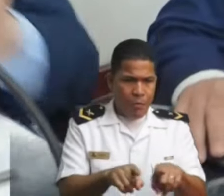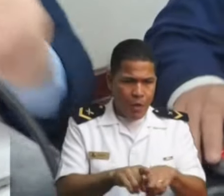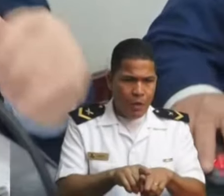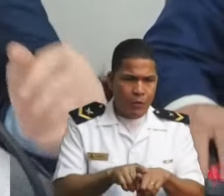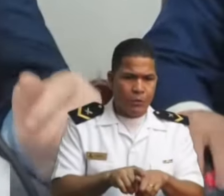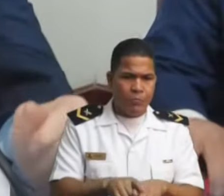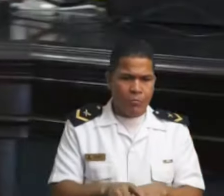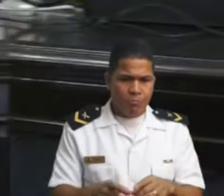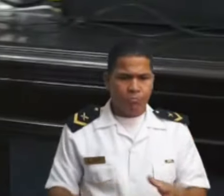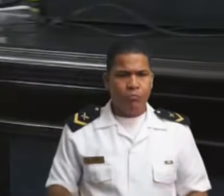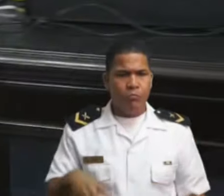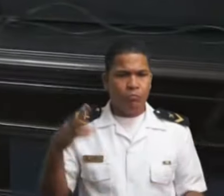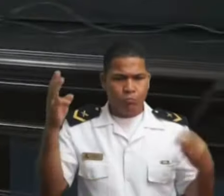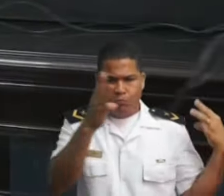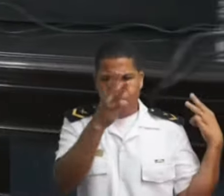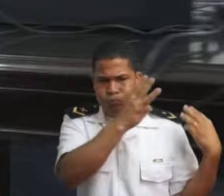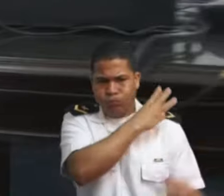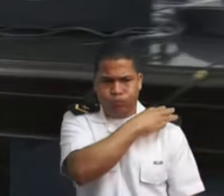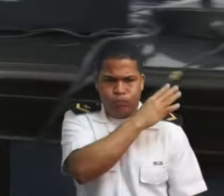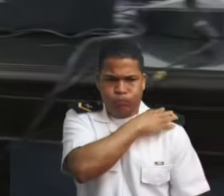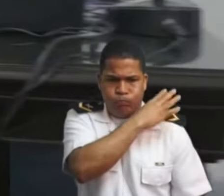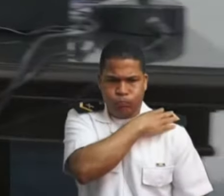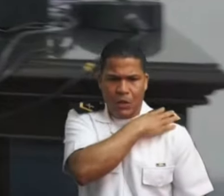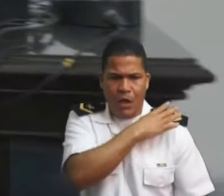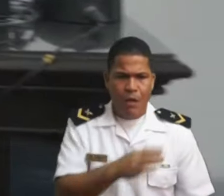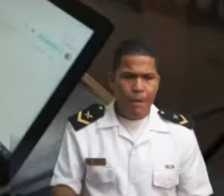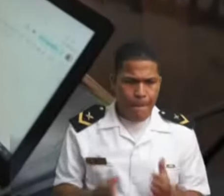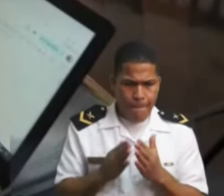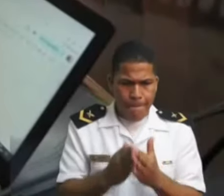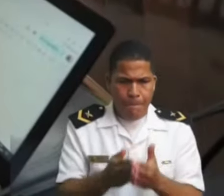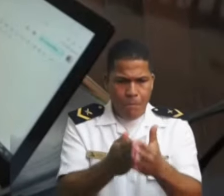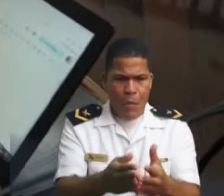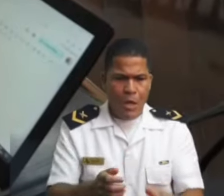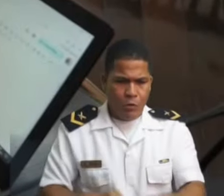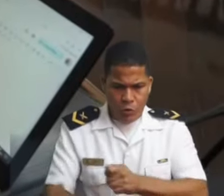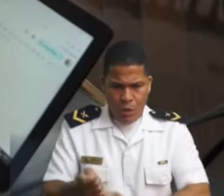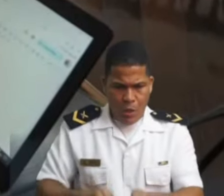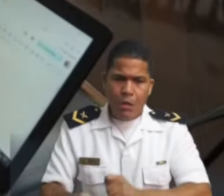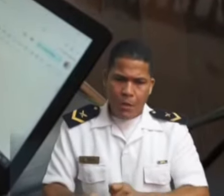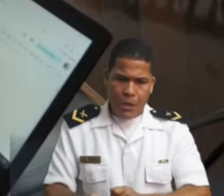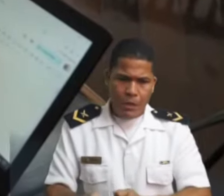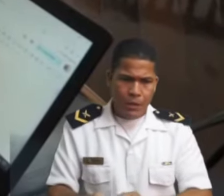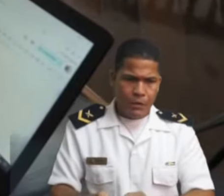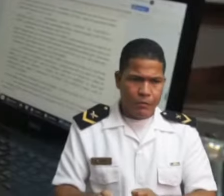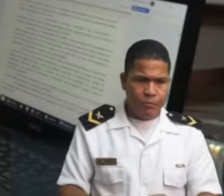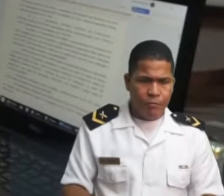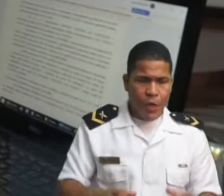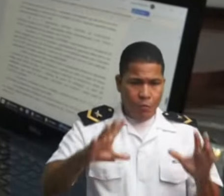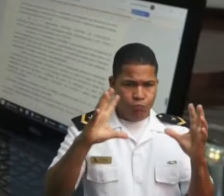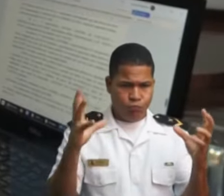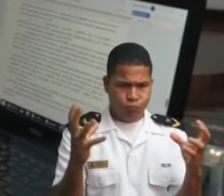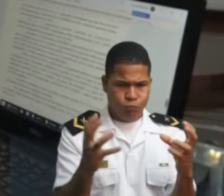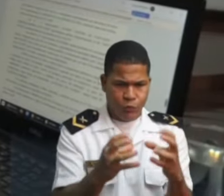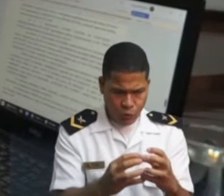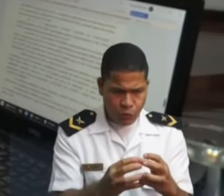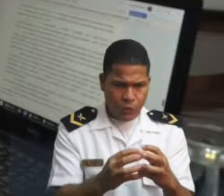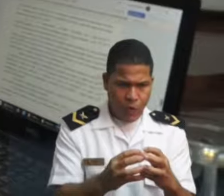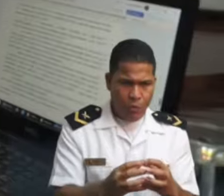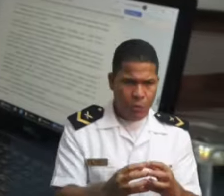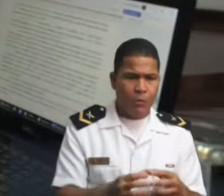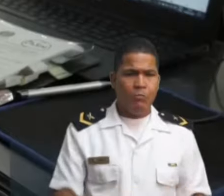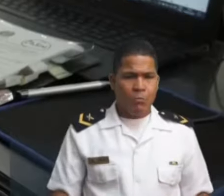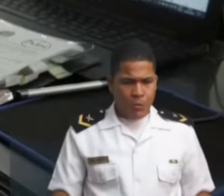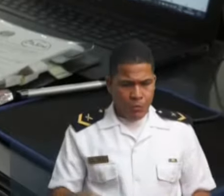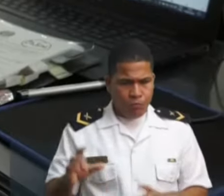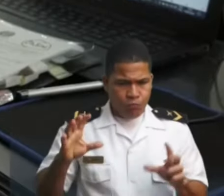da Marinha Mercante. A atuação deste colegiado de forma técnica e especializado há 9 décadas